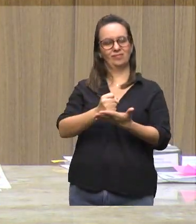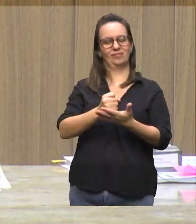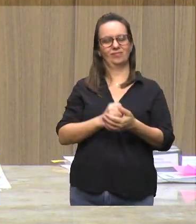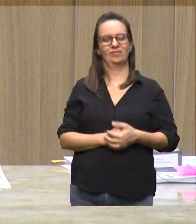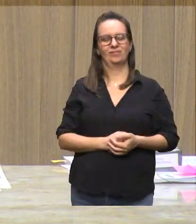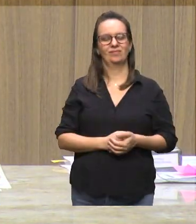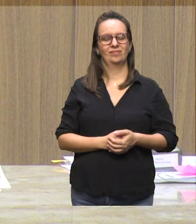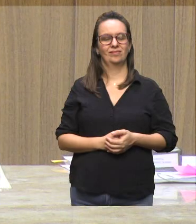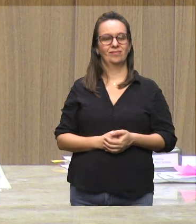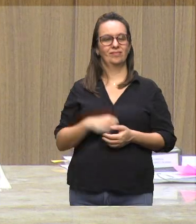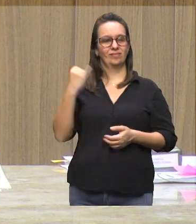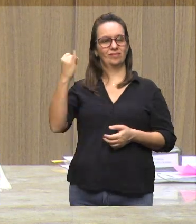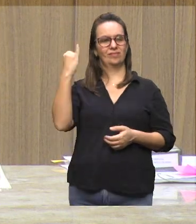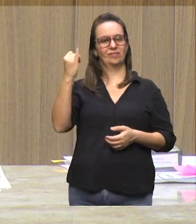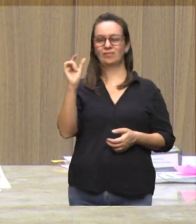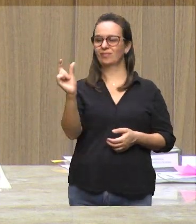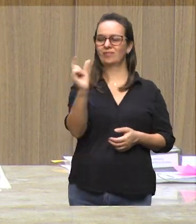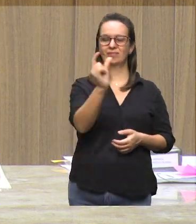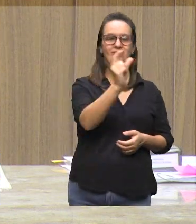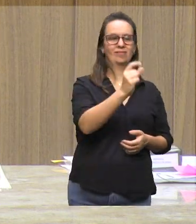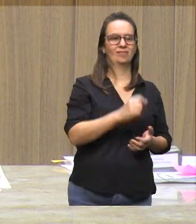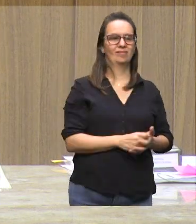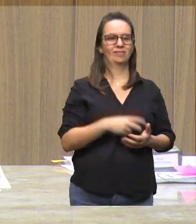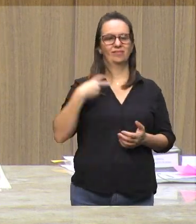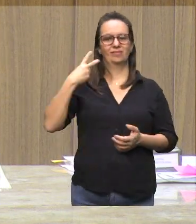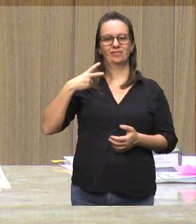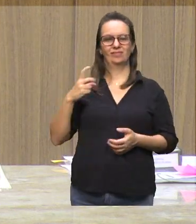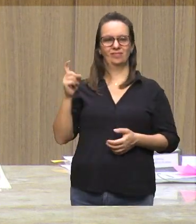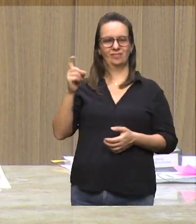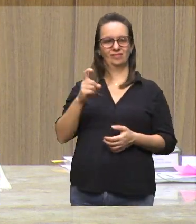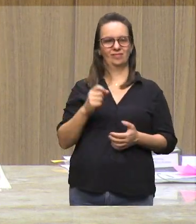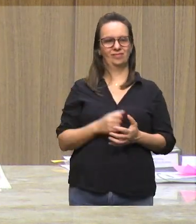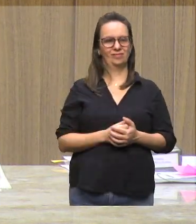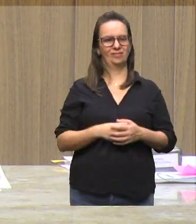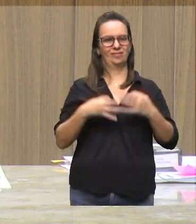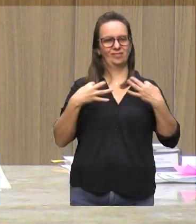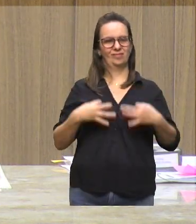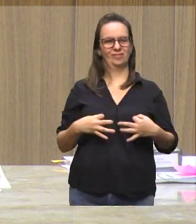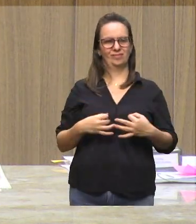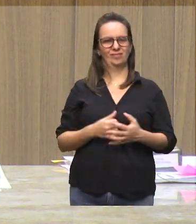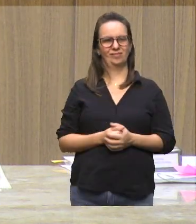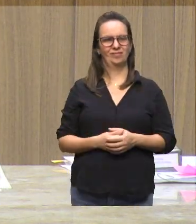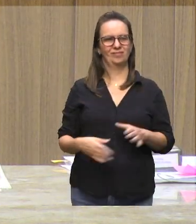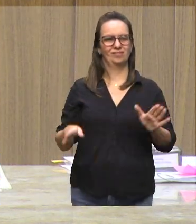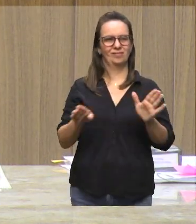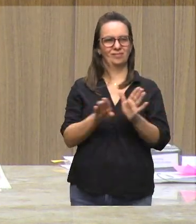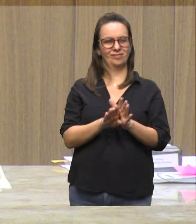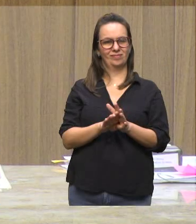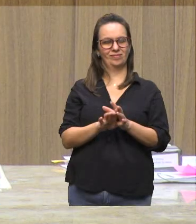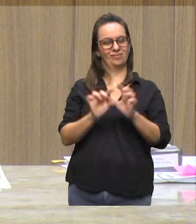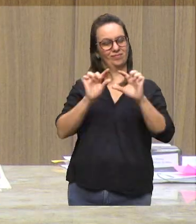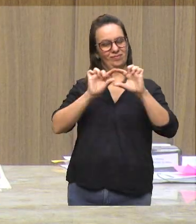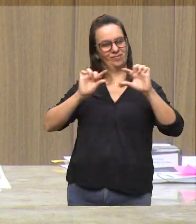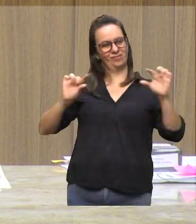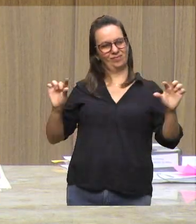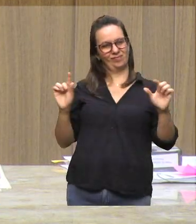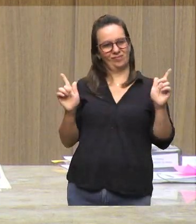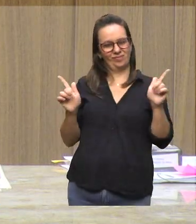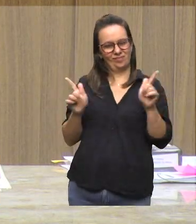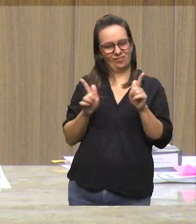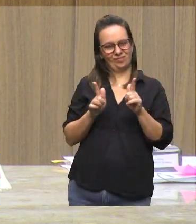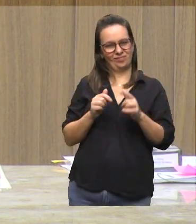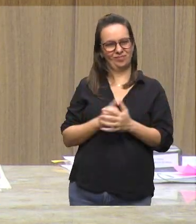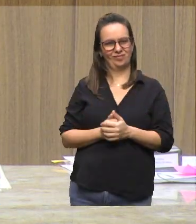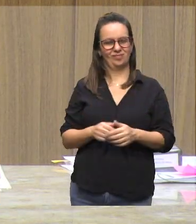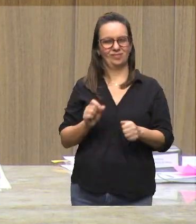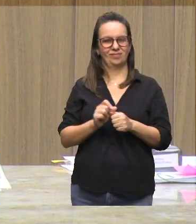vereador Alexandre, do pastor Edinho. E exatamente isso. O vereador Tenente Gênova trouxe uma expressão que talvez resuma muito bem, que é fazer